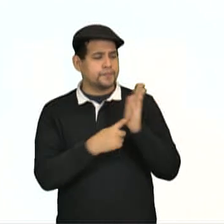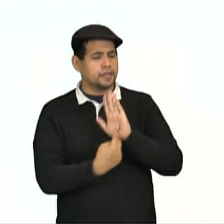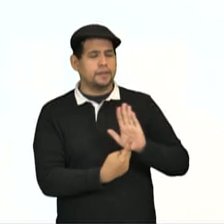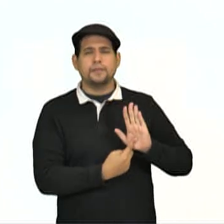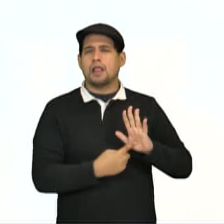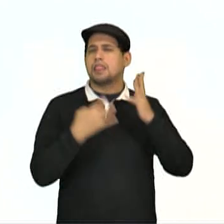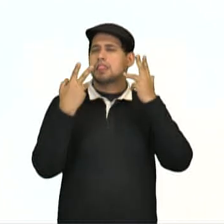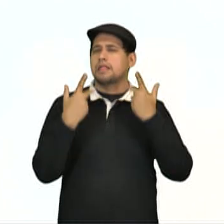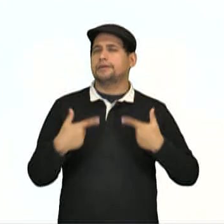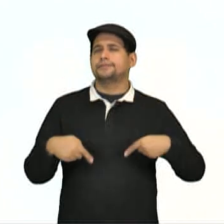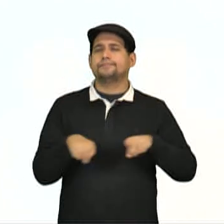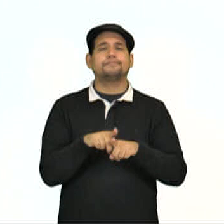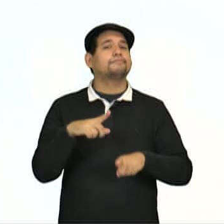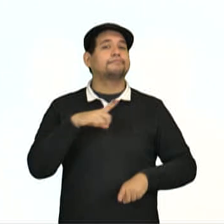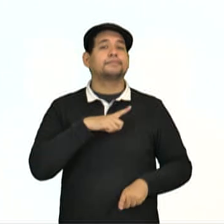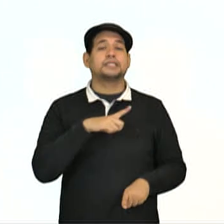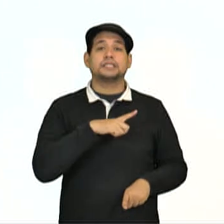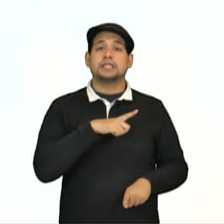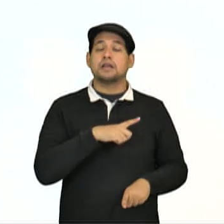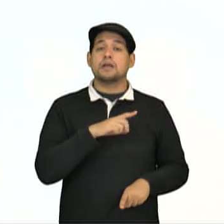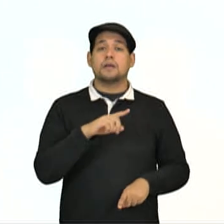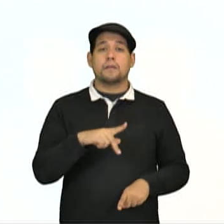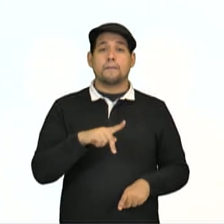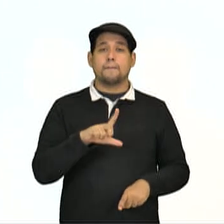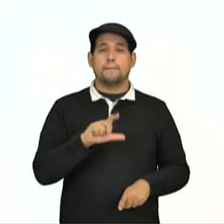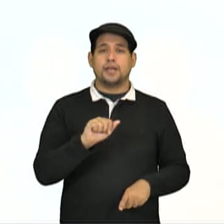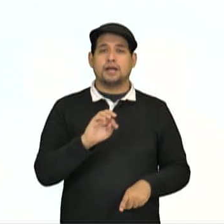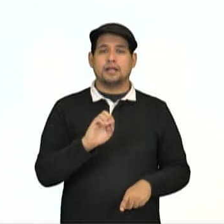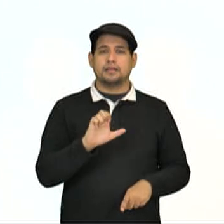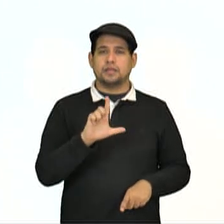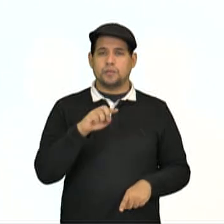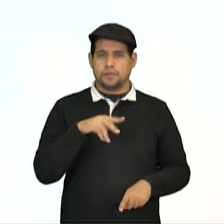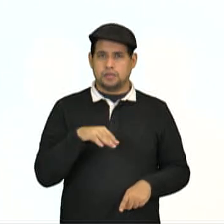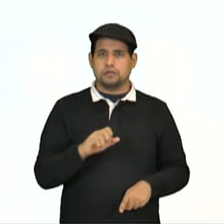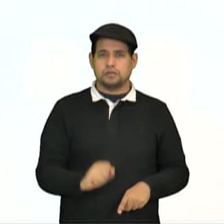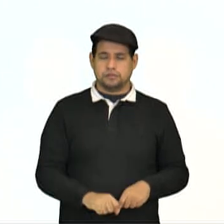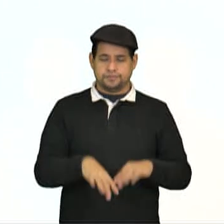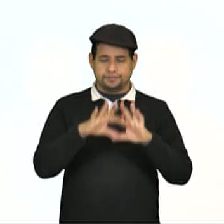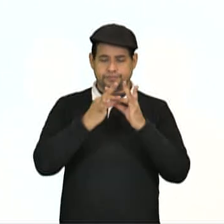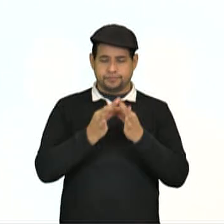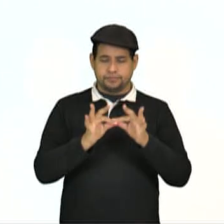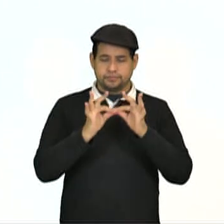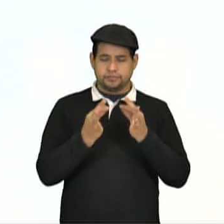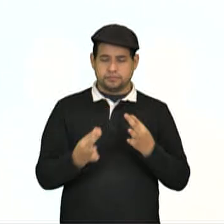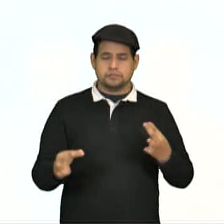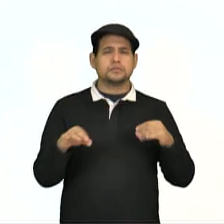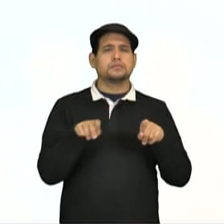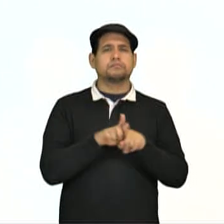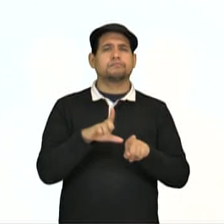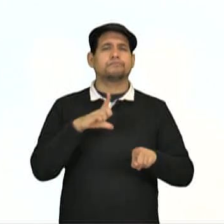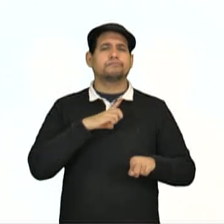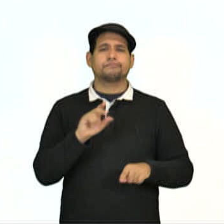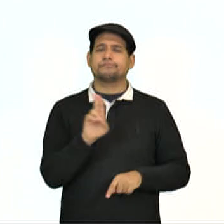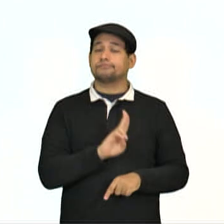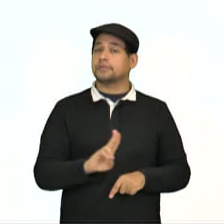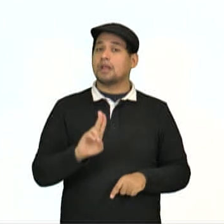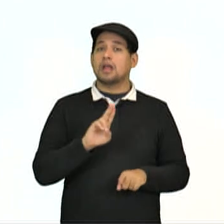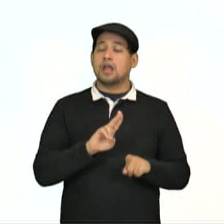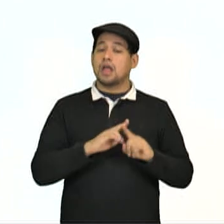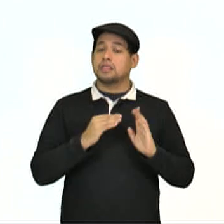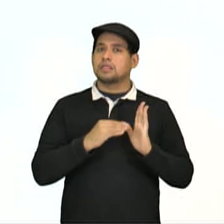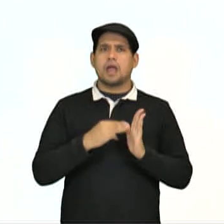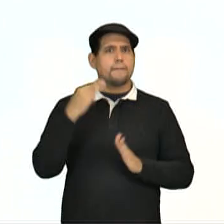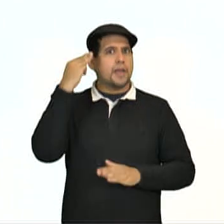animais, que pertencem ao filo dos plateumintos, vermes achatados, conseguem recuperar até